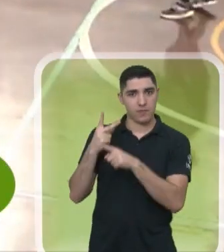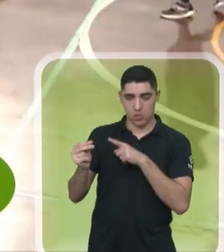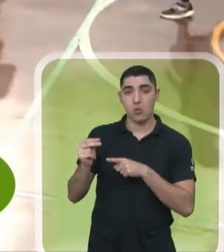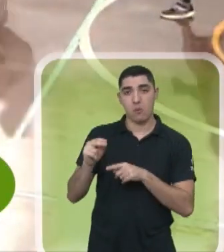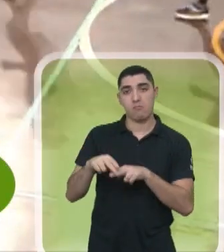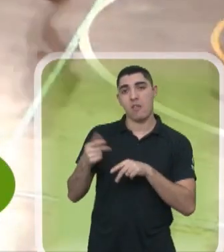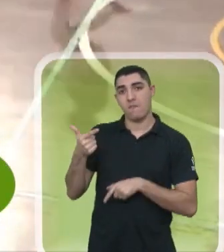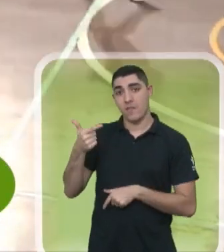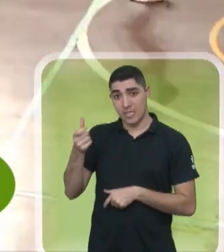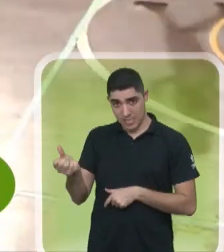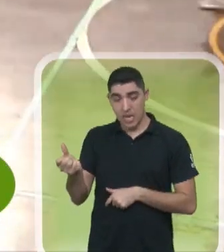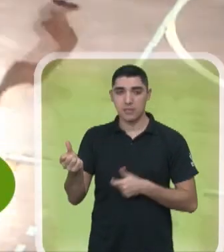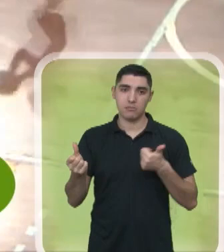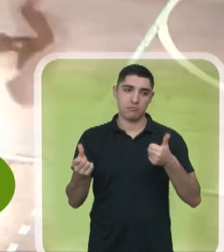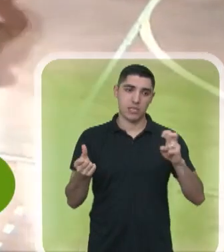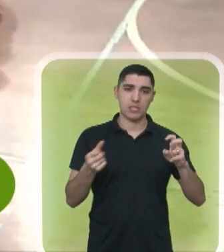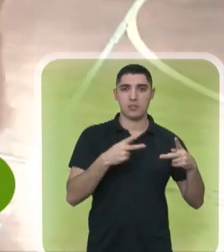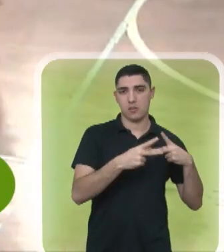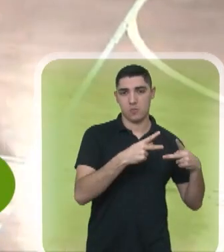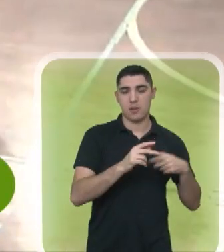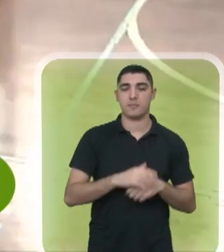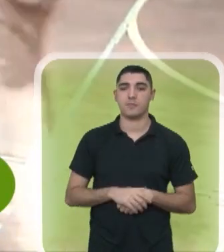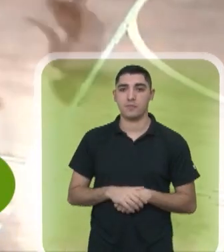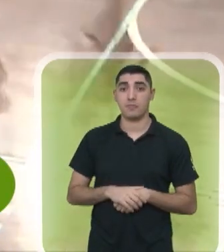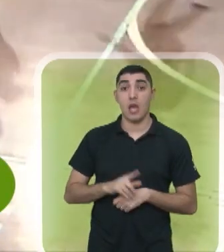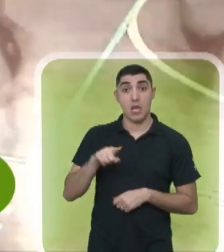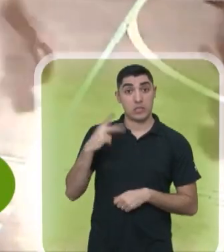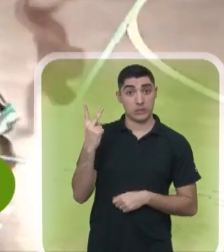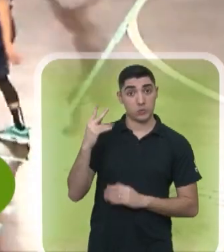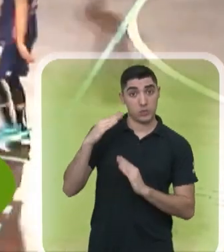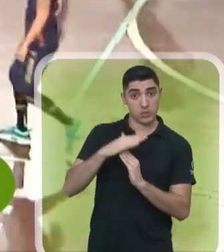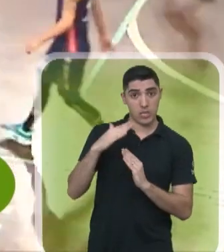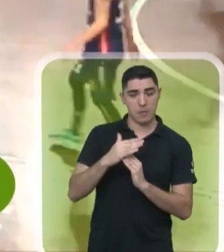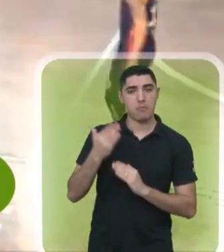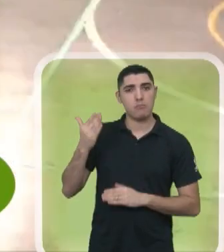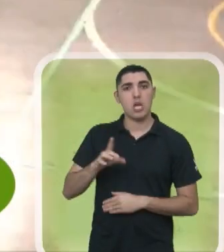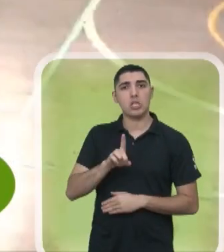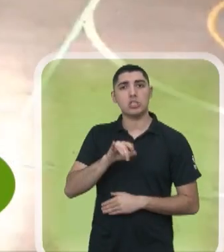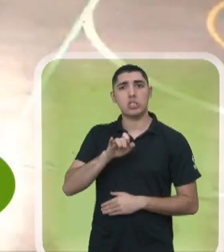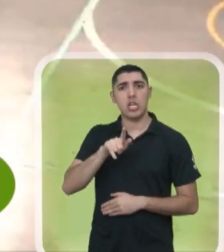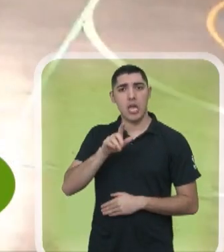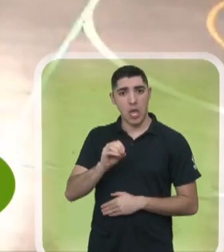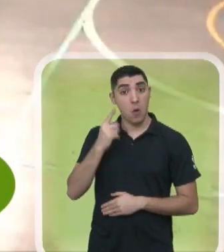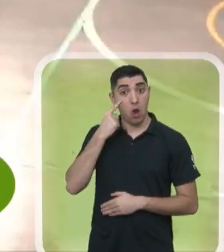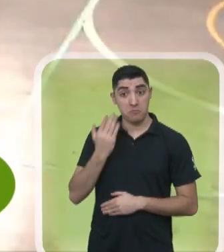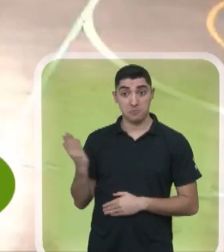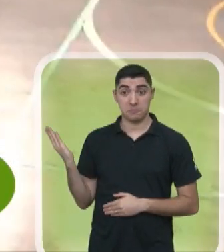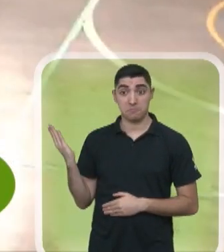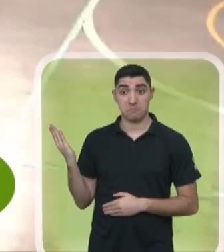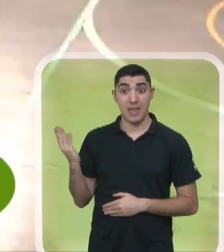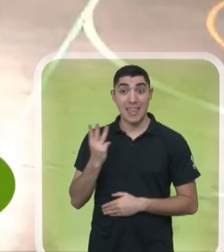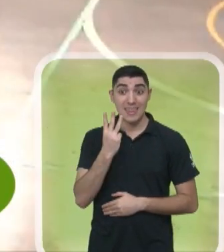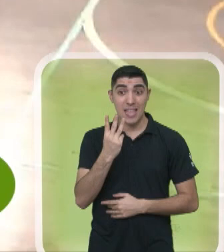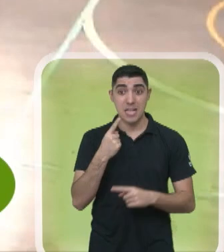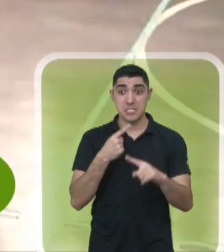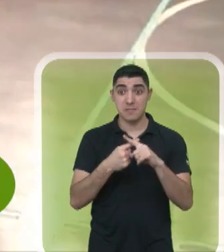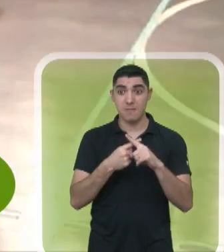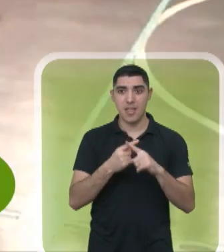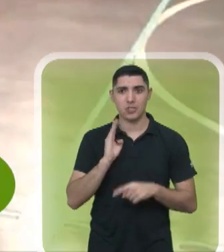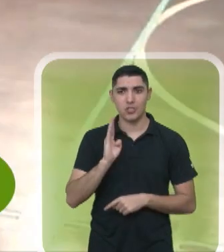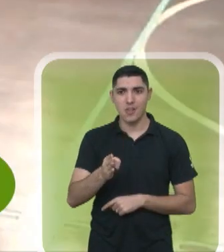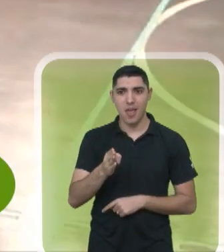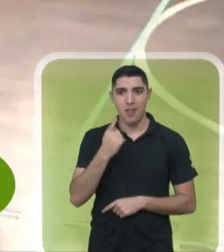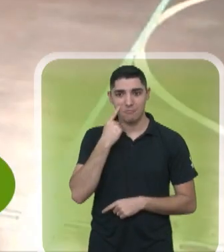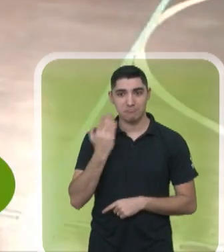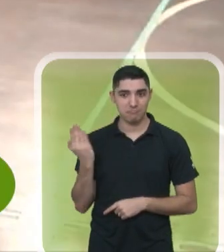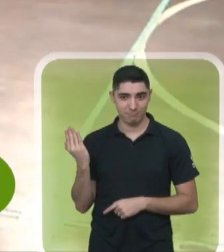por 26-15. No segundo período, o armador Diego Figueiredo anotou 3 cestas seguidas de 3 e o